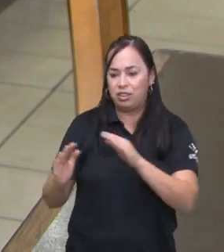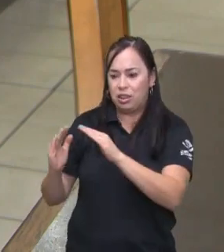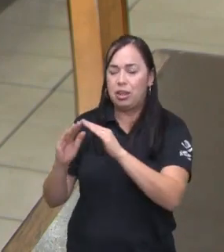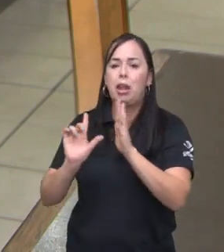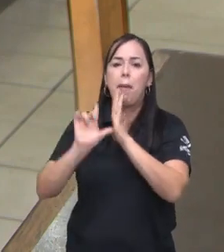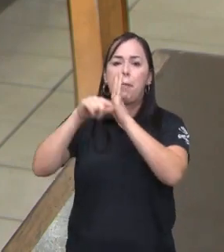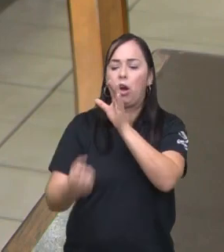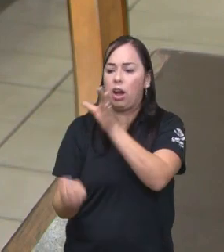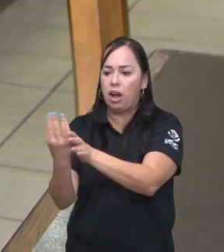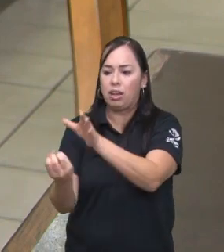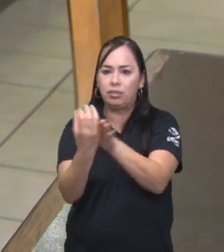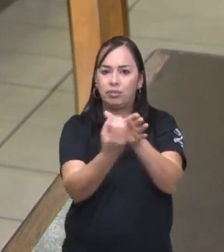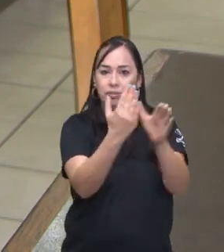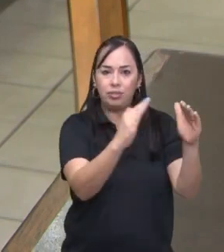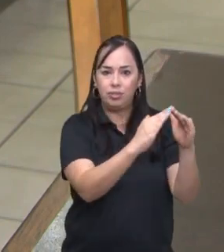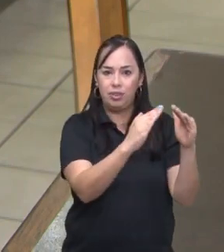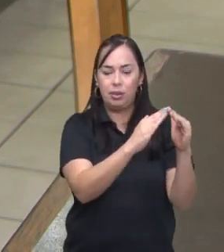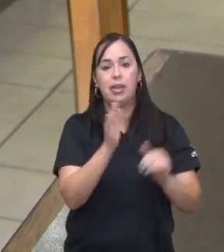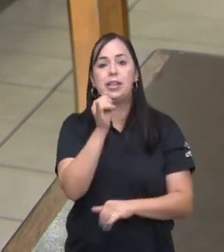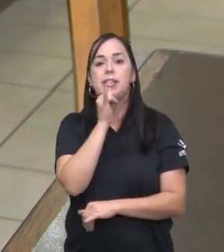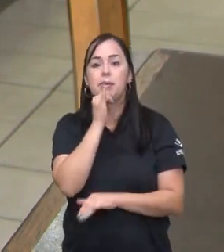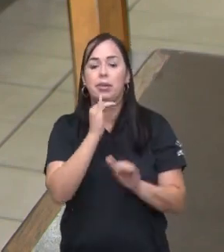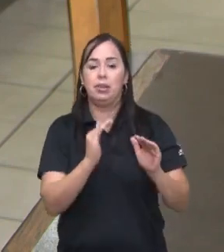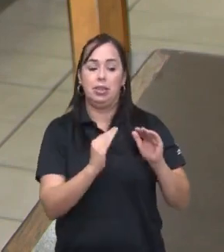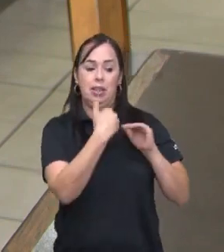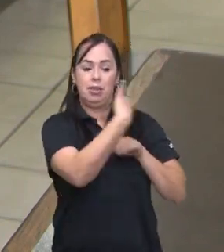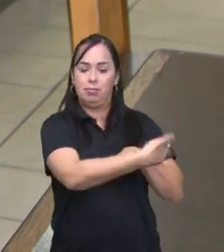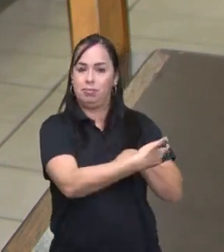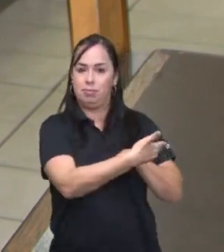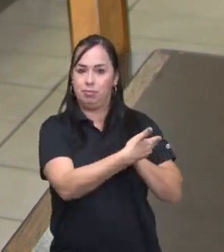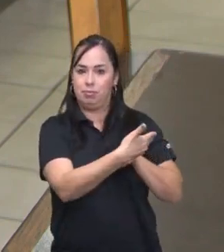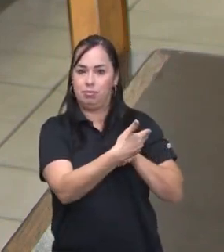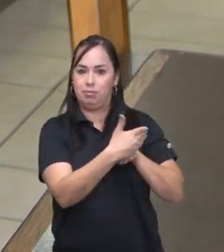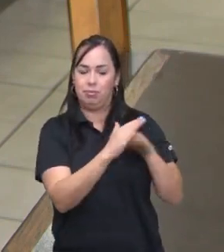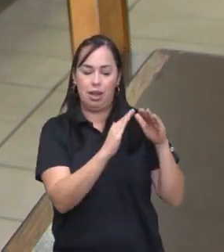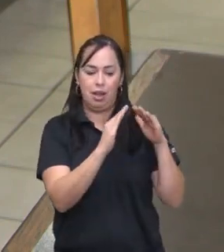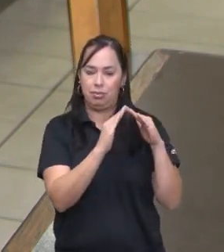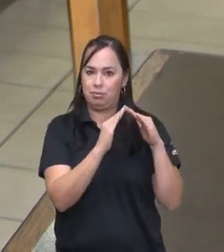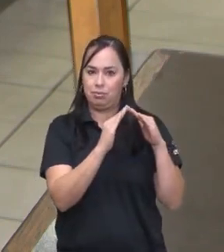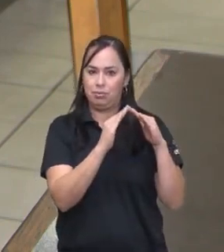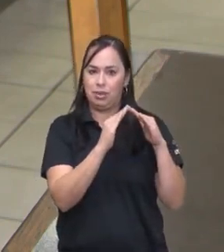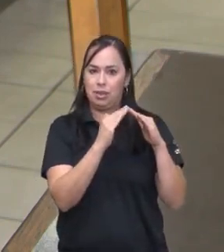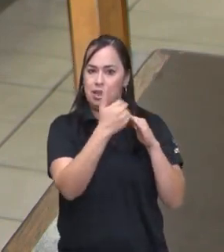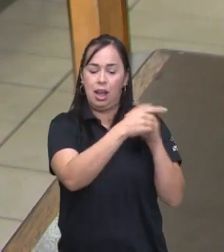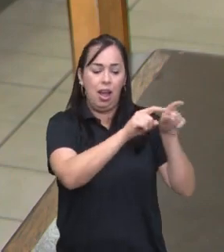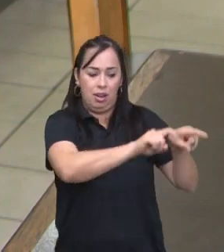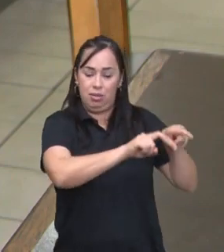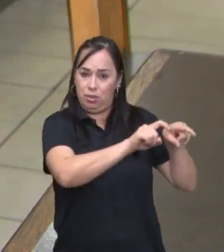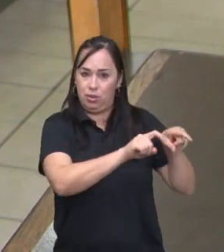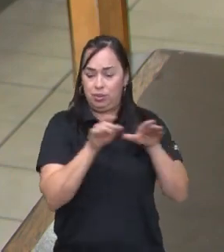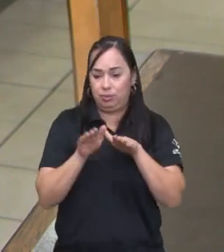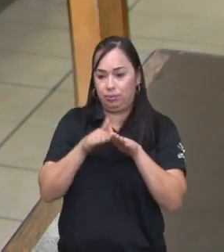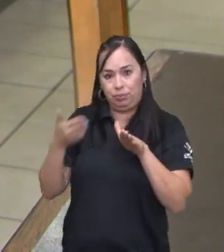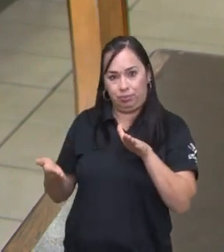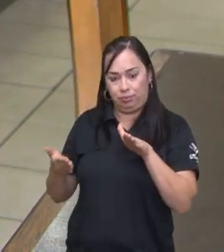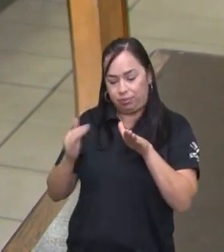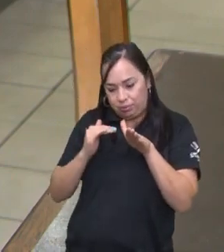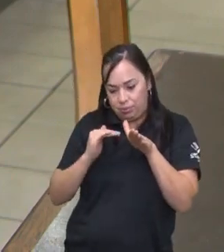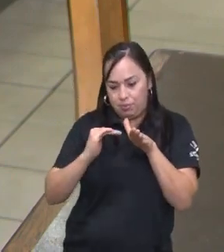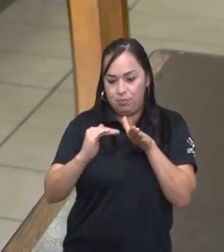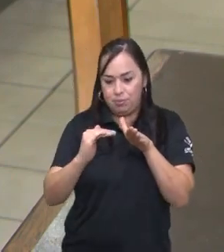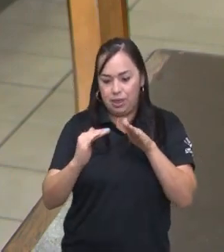Porque do lado esquerdo não tinha laje. Era de um lote e não tinha laje. E do lado direito era com laje, que